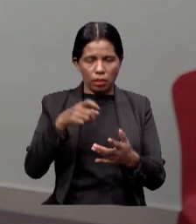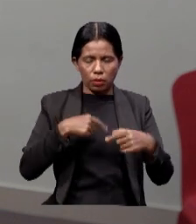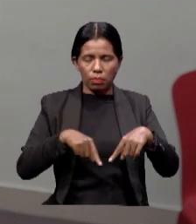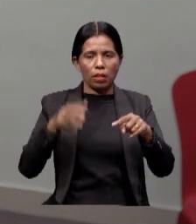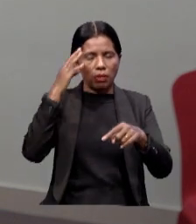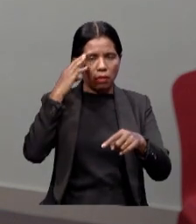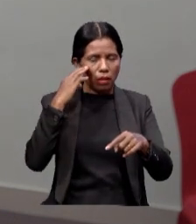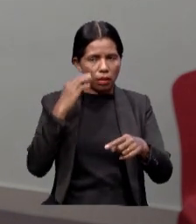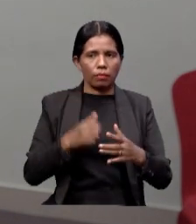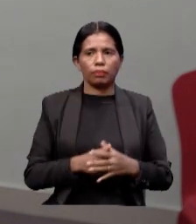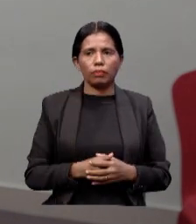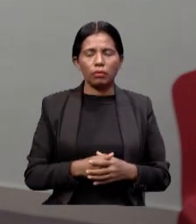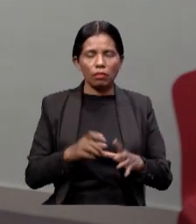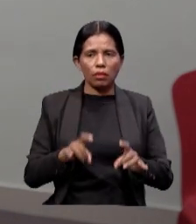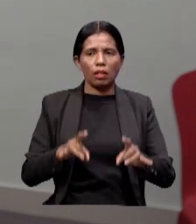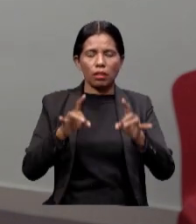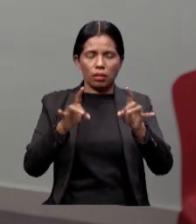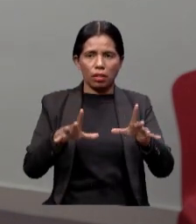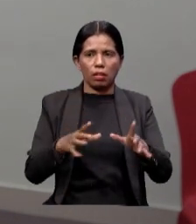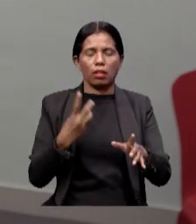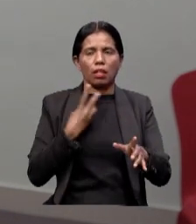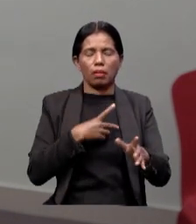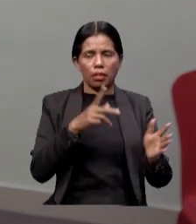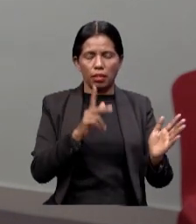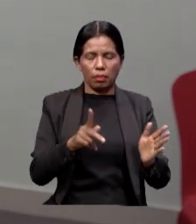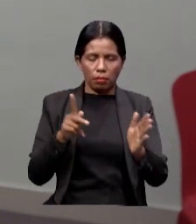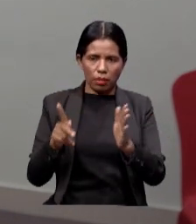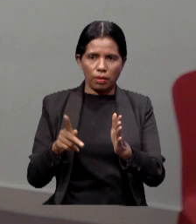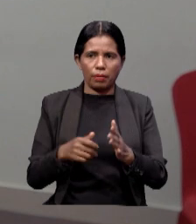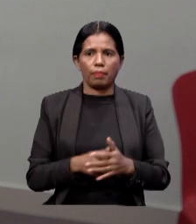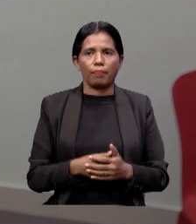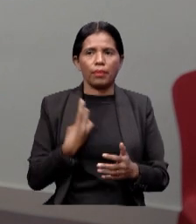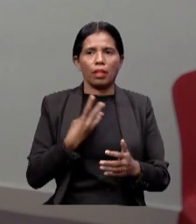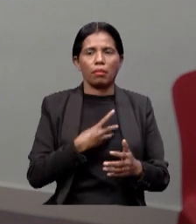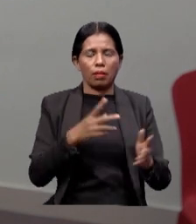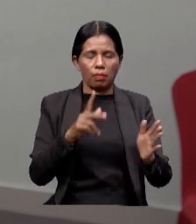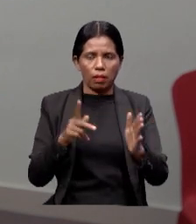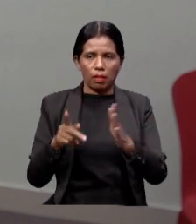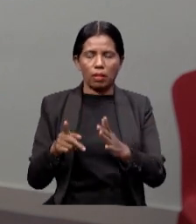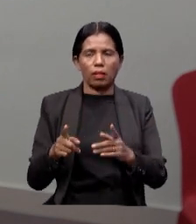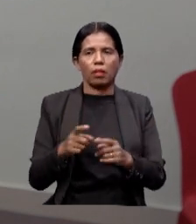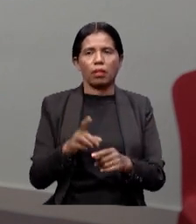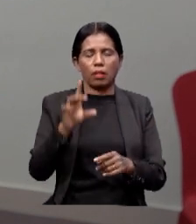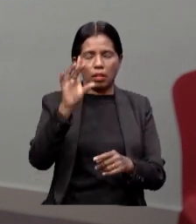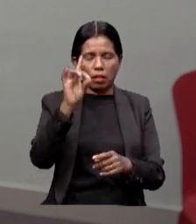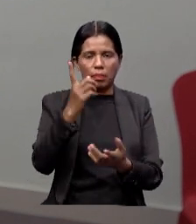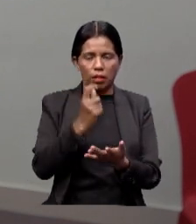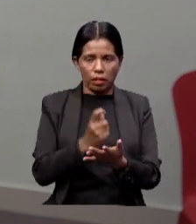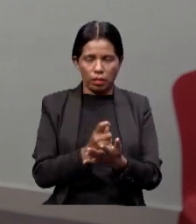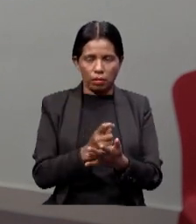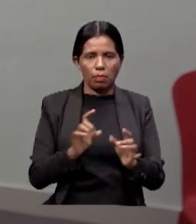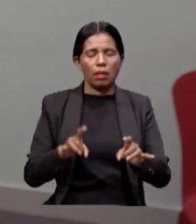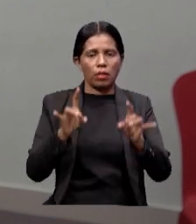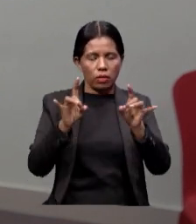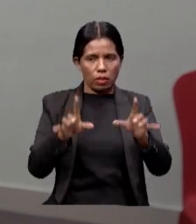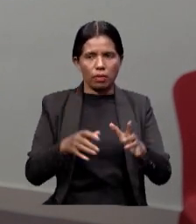Korea e ba Australia ami ia plano target ami target ne kara ka tinge 8000 ba Australia.